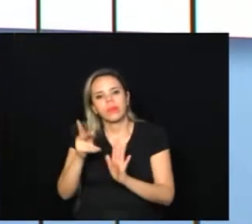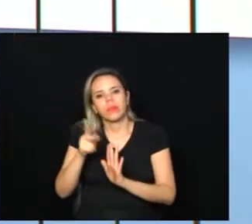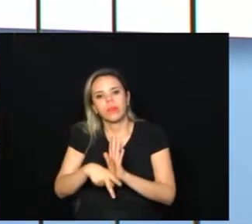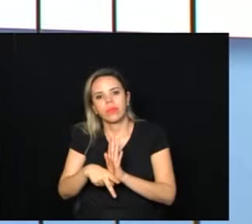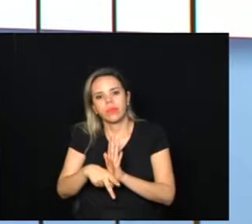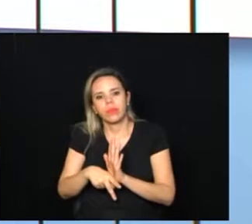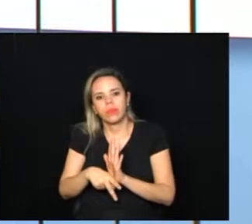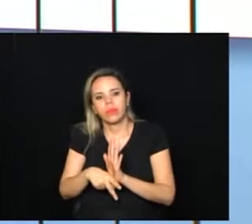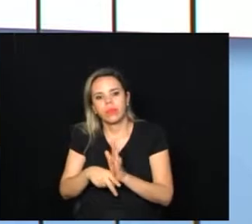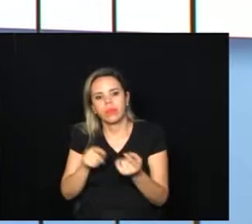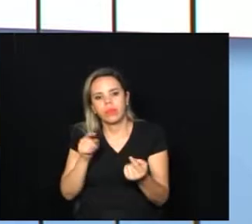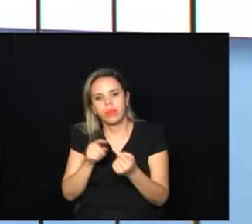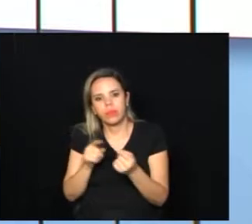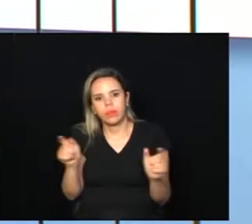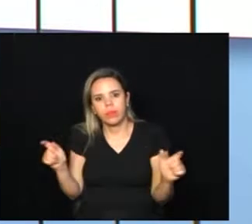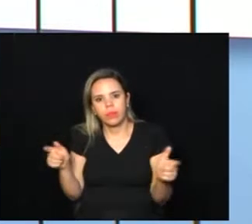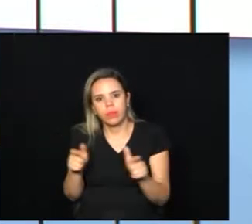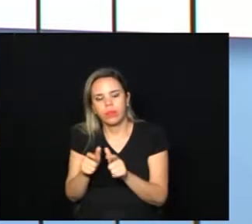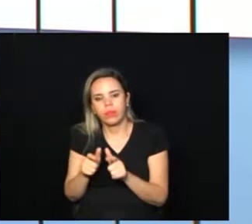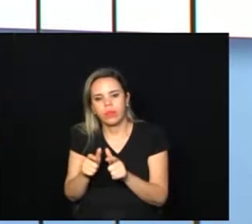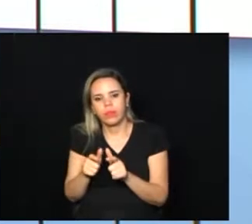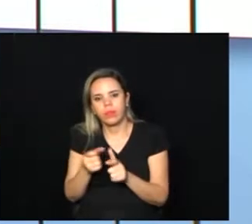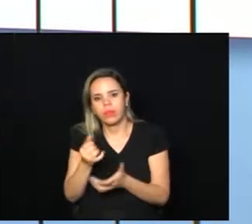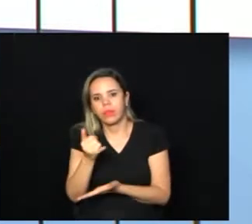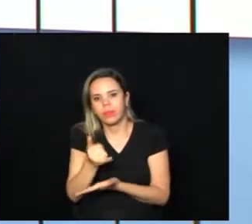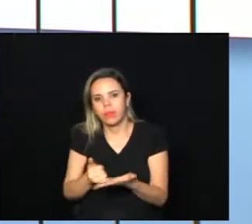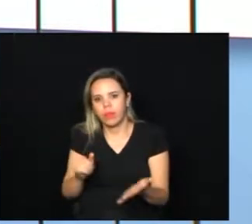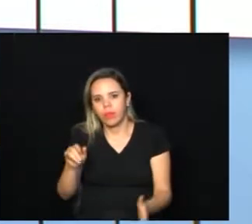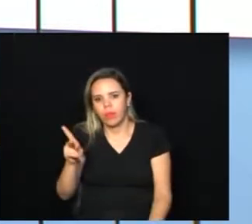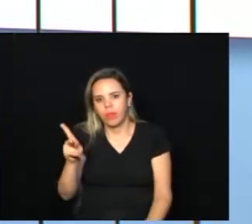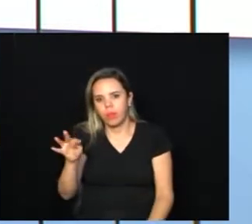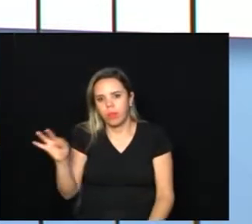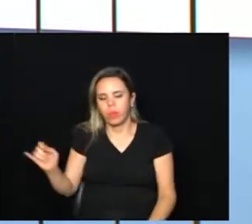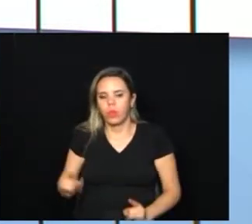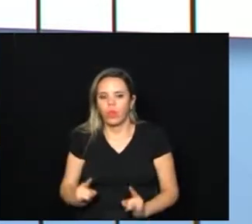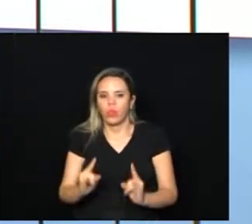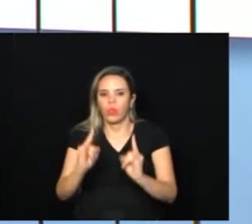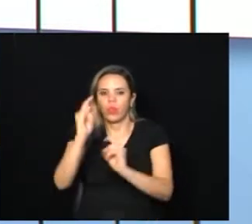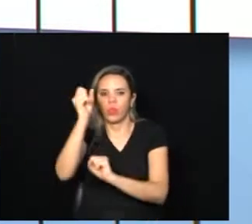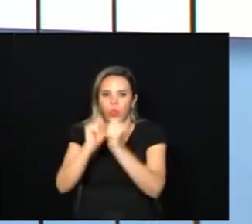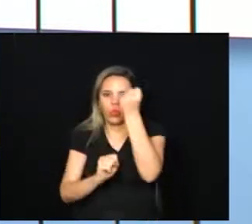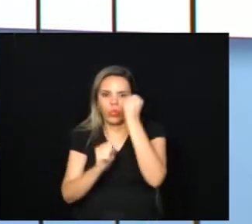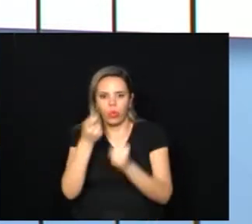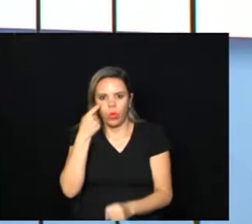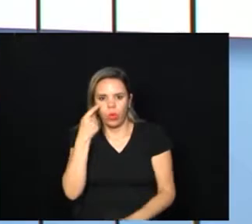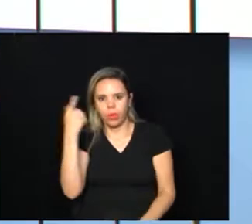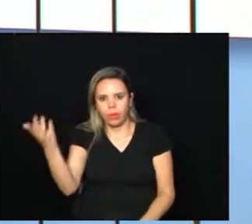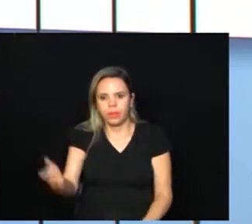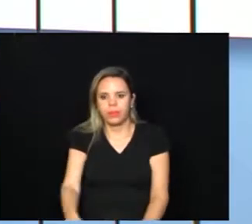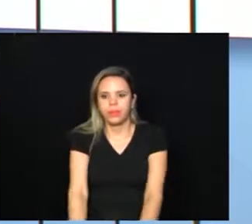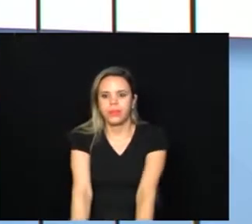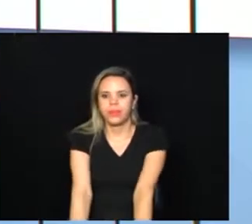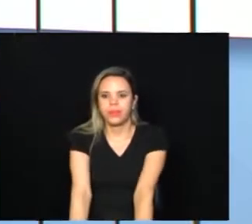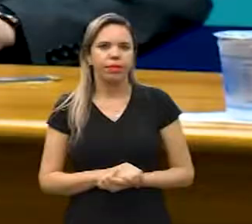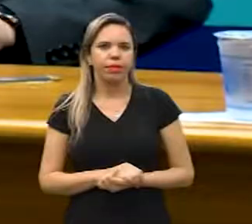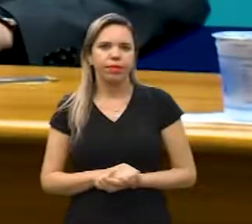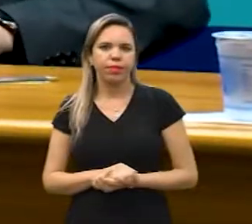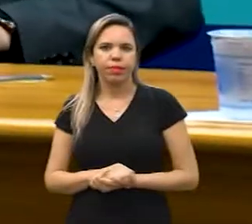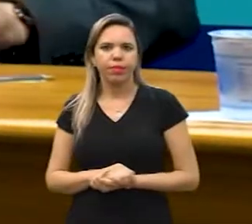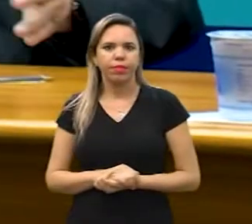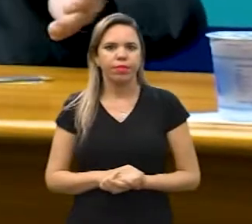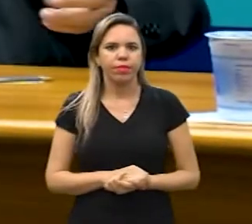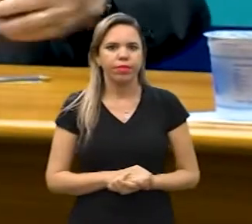projeto que visa a redução da alíquota de IPTU para barracões industriais. Confira.